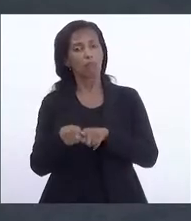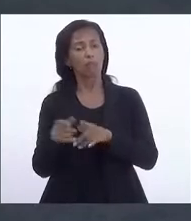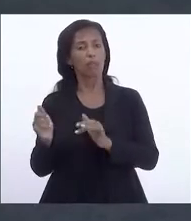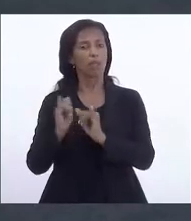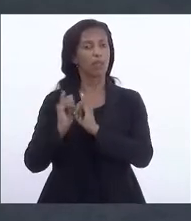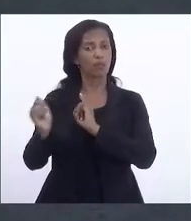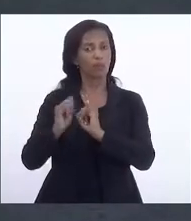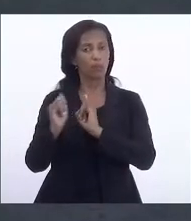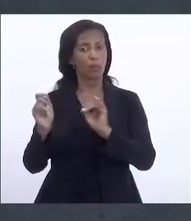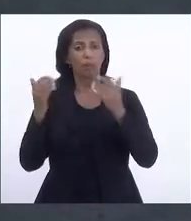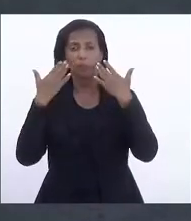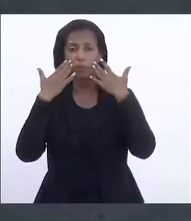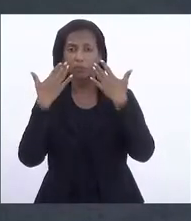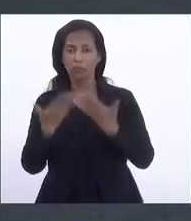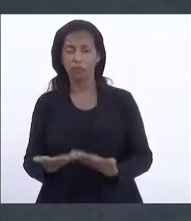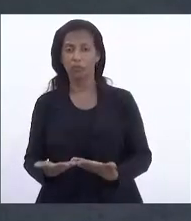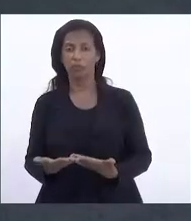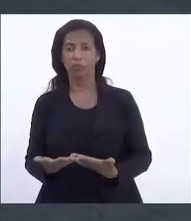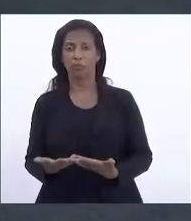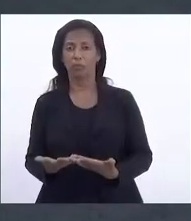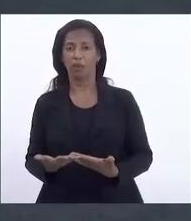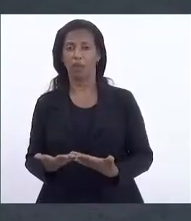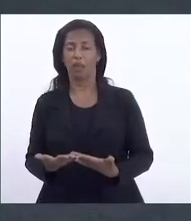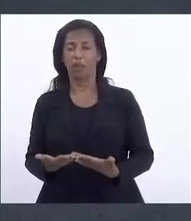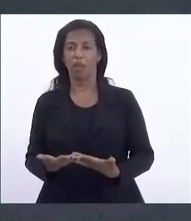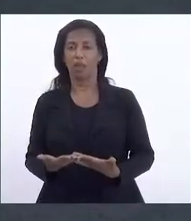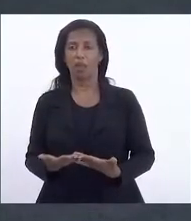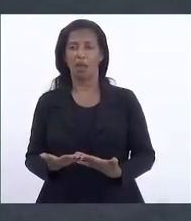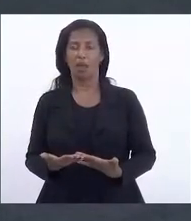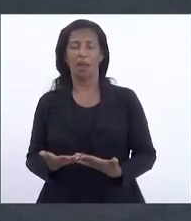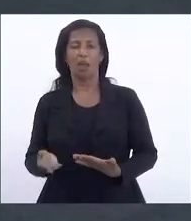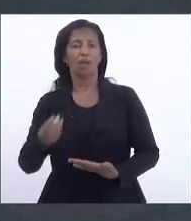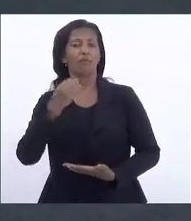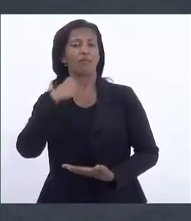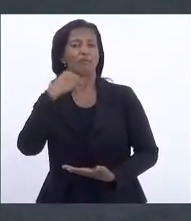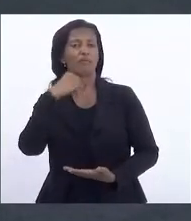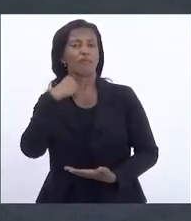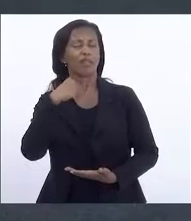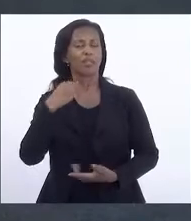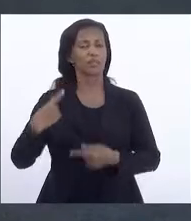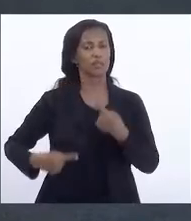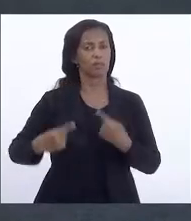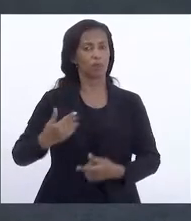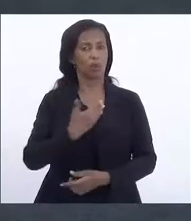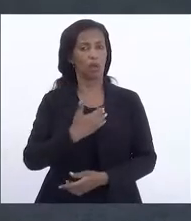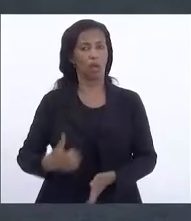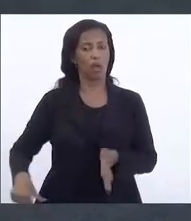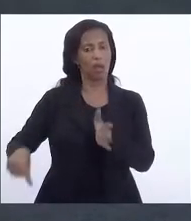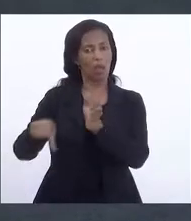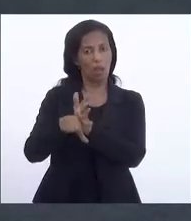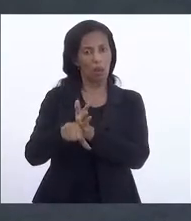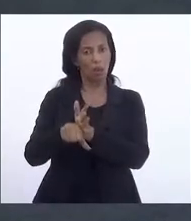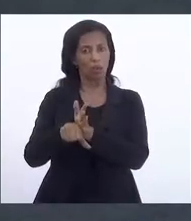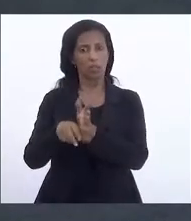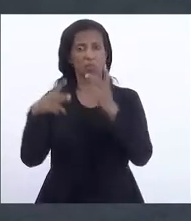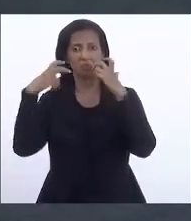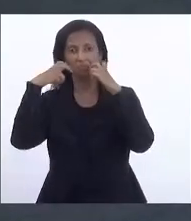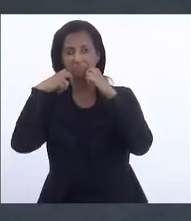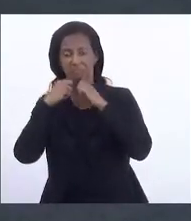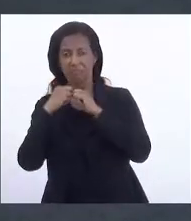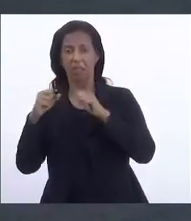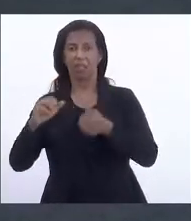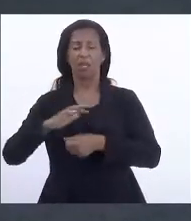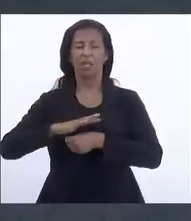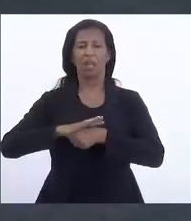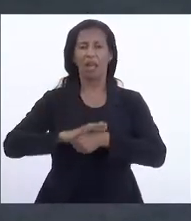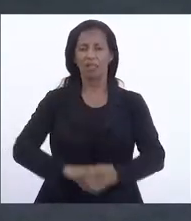esses também podem expressar a fragilidade das políticas públicas de enfrentamento aos crimes de injúria racial e